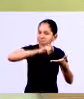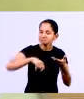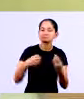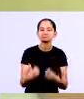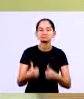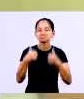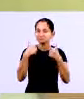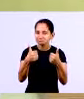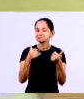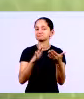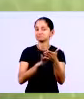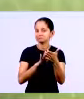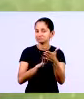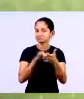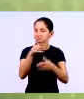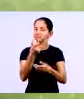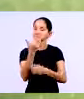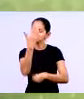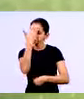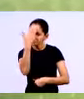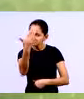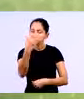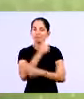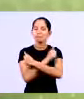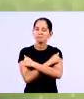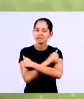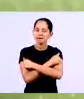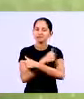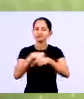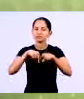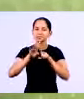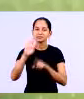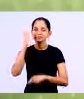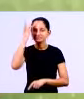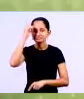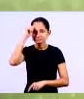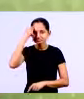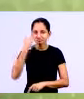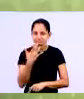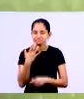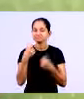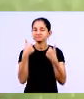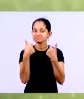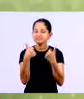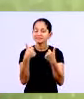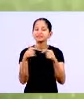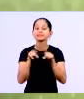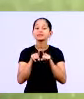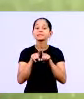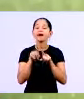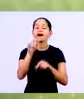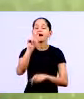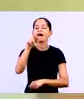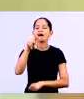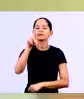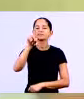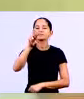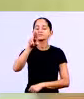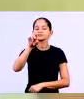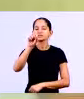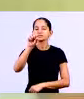saíram bem então, também. Muito obrigada, Ouro Preto. Um abraço bem grande aí para o pessoal, para a Andressa e para a tutora também.